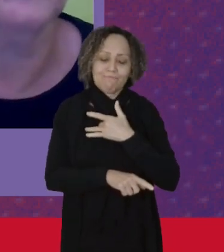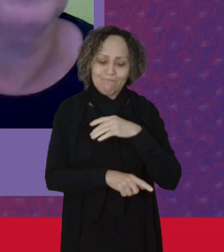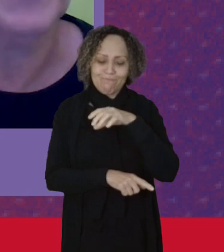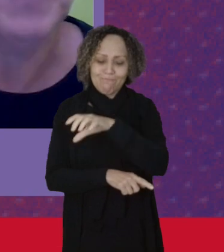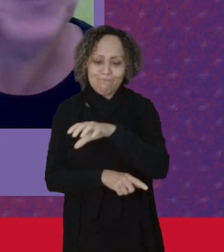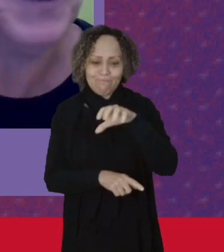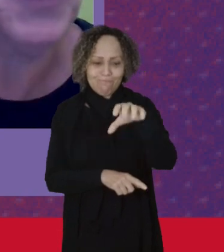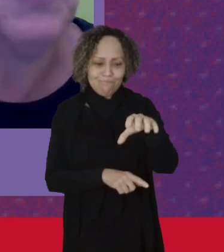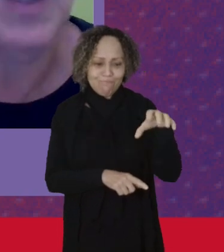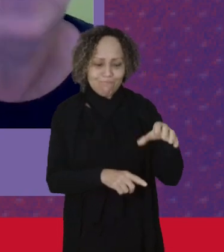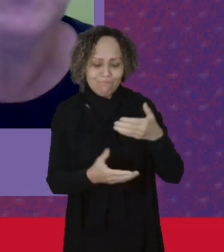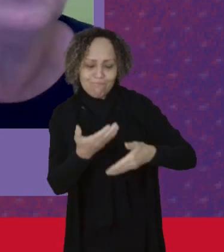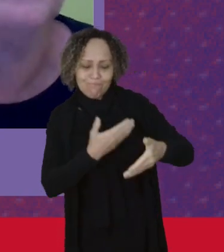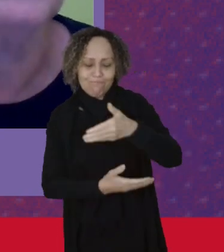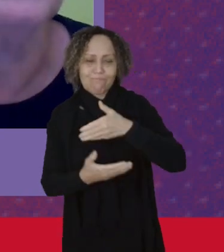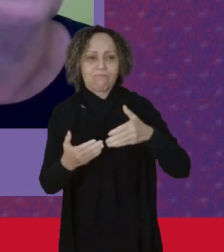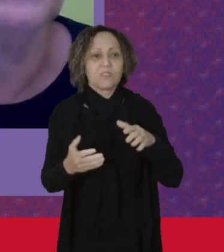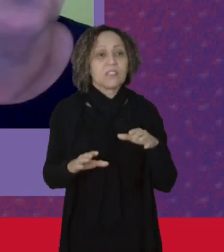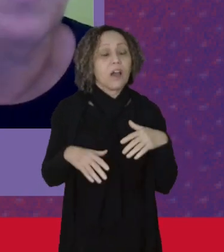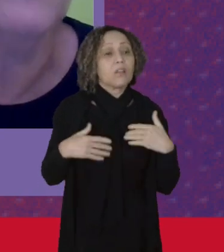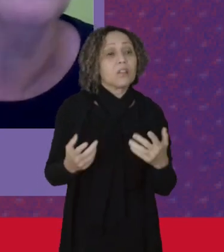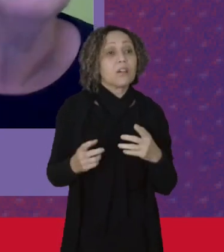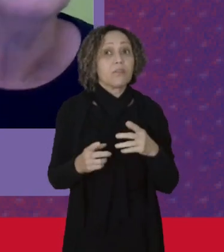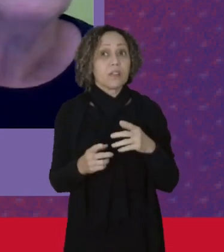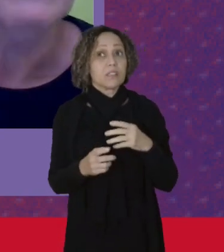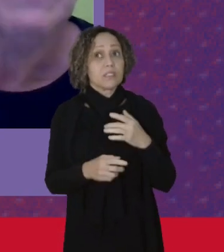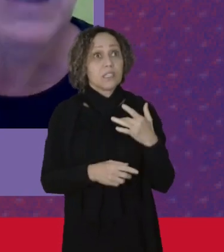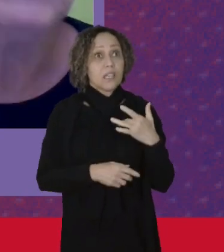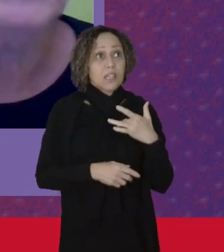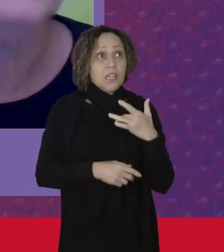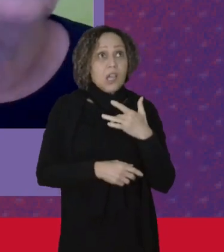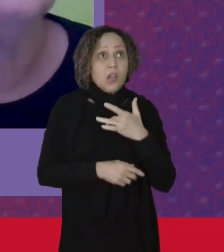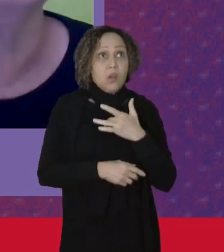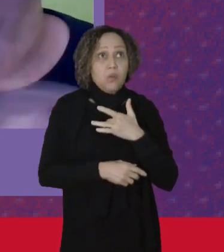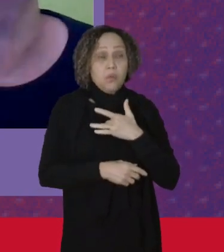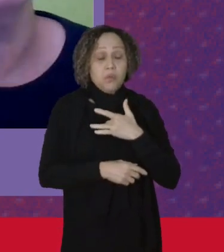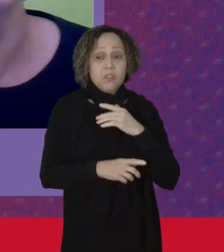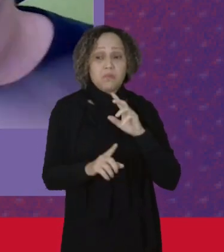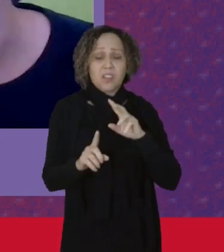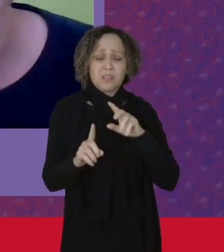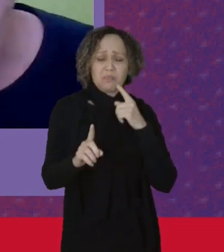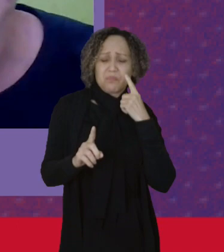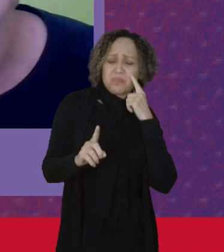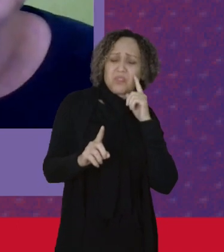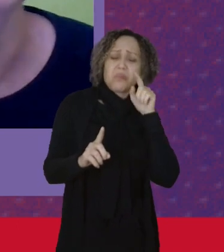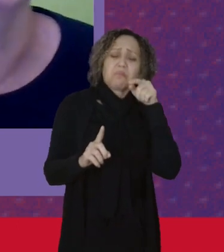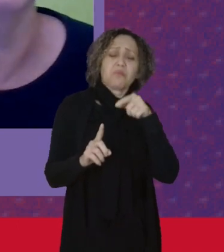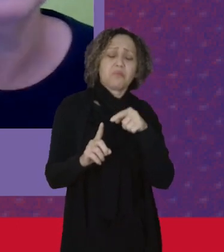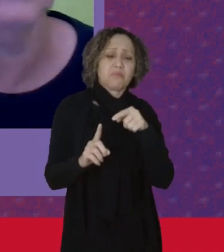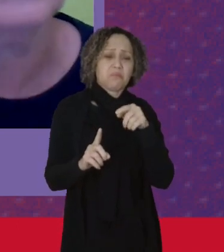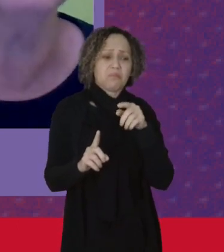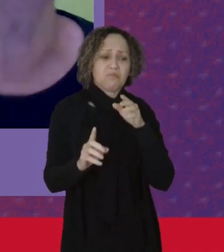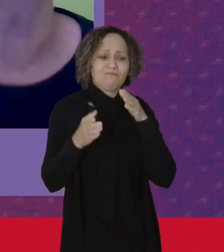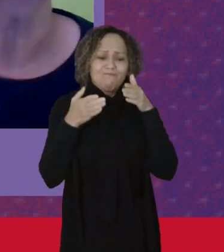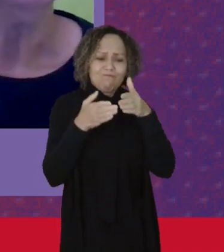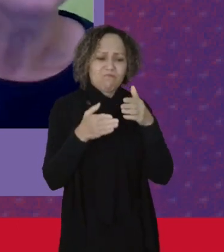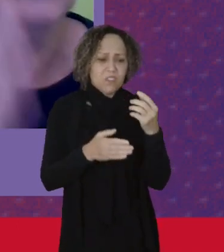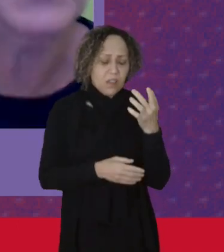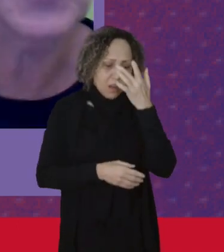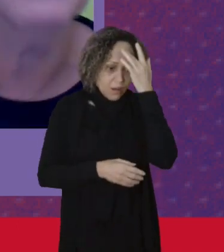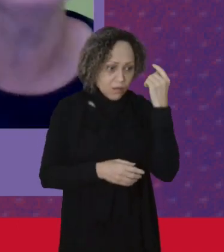problemas de saúde vêm para a perspectiva absolutamente individual, causará sofrimento. Tem que ir para outra perspectiva. São